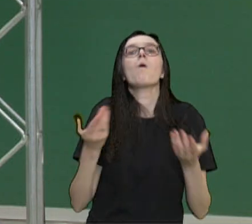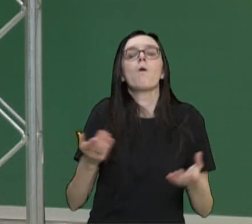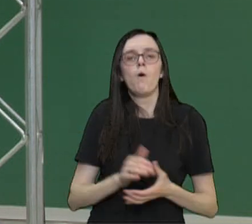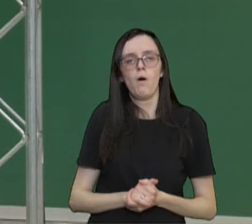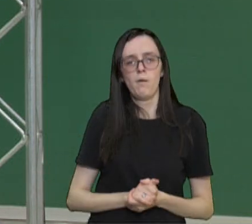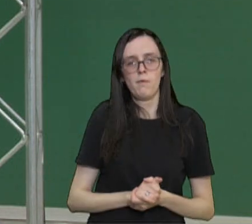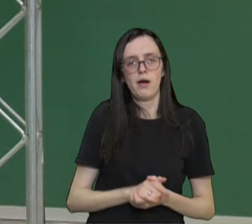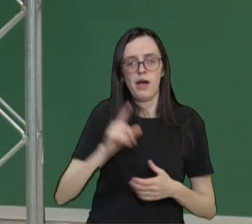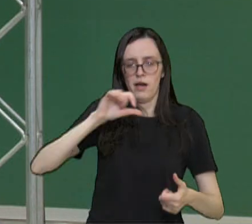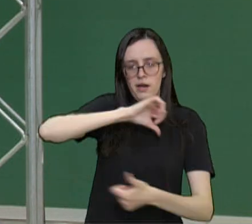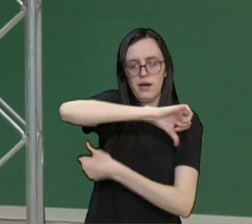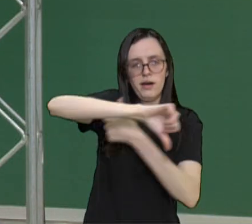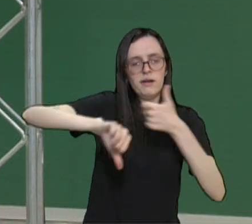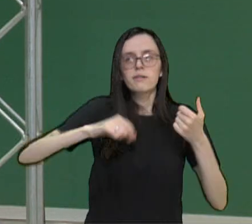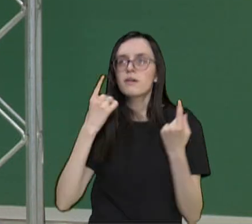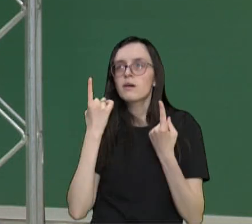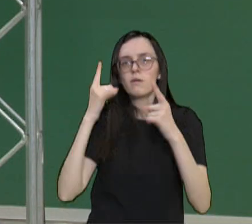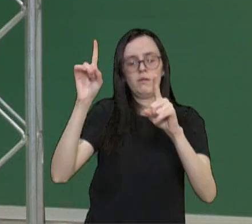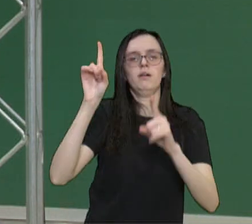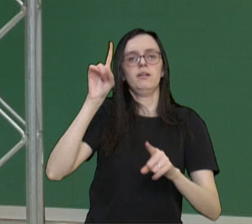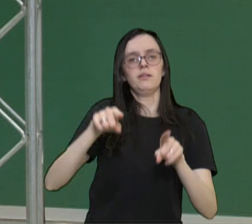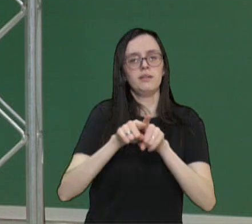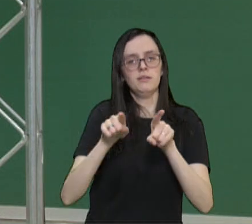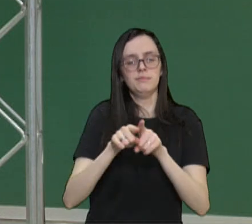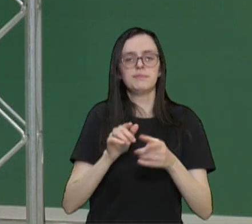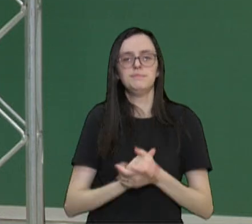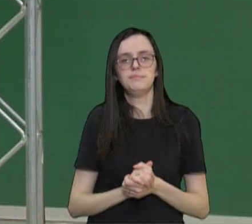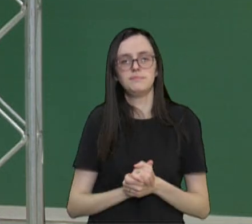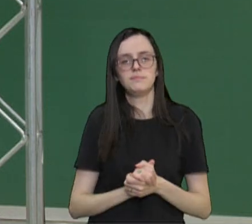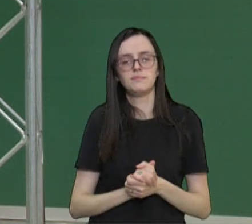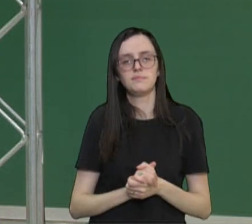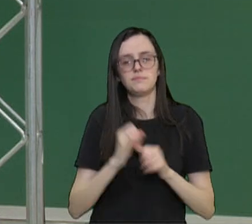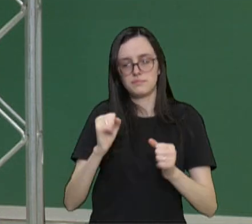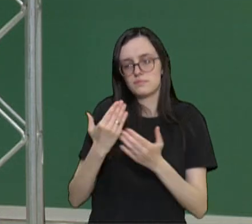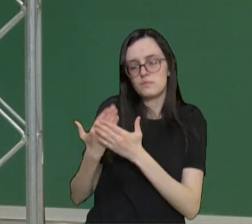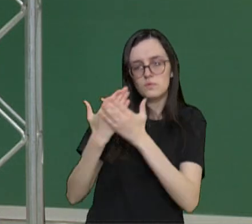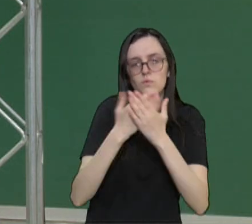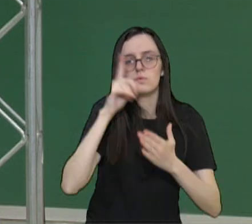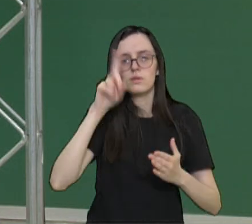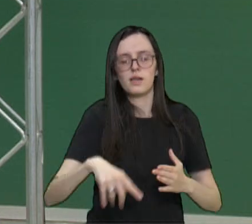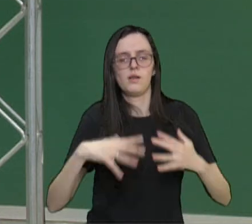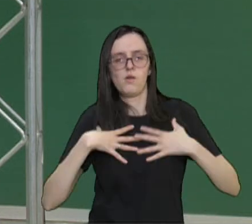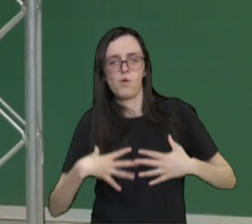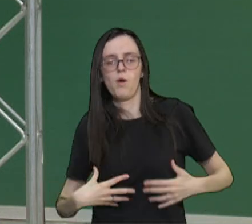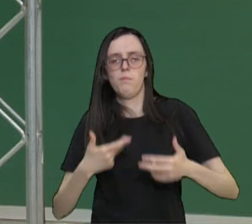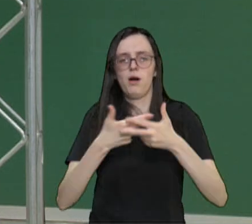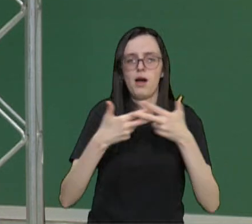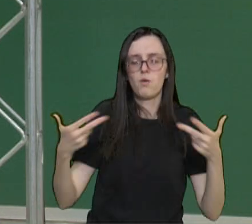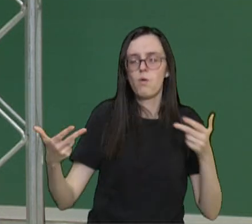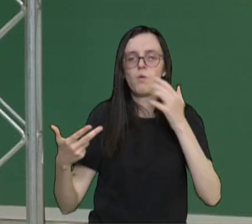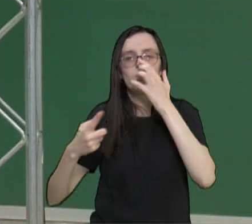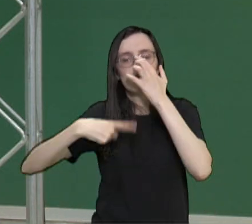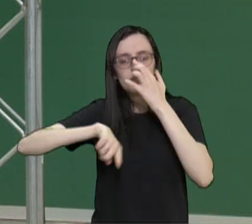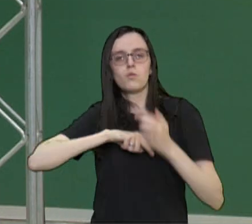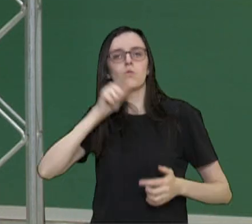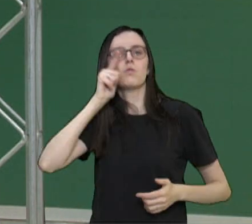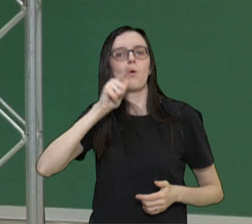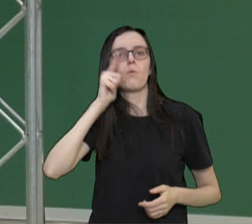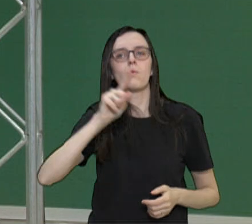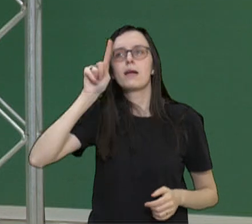reforma protestante e tudo. Então, no Renascimento, você podia estudar corpos, podia fazer tudo isso. Né? Você